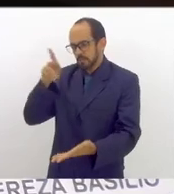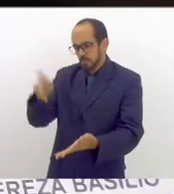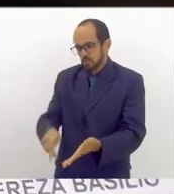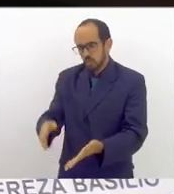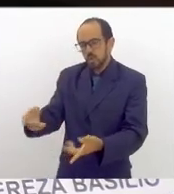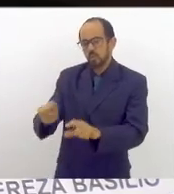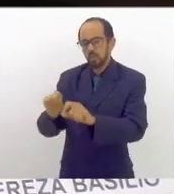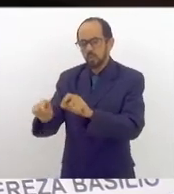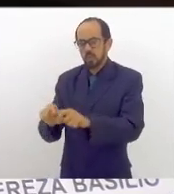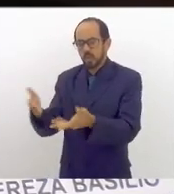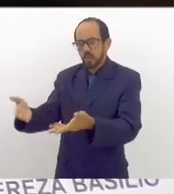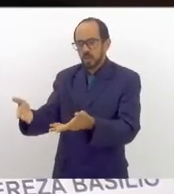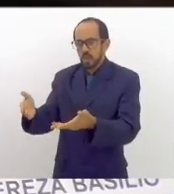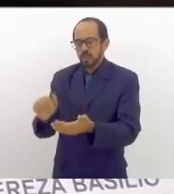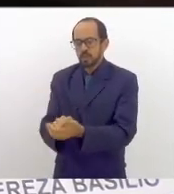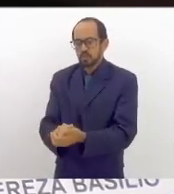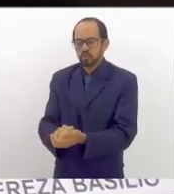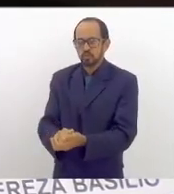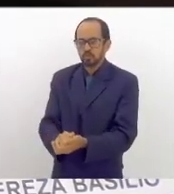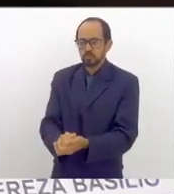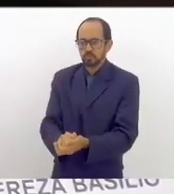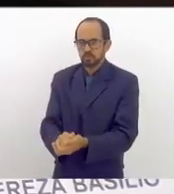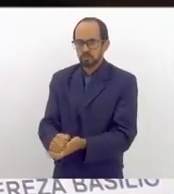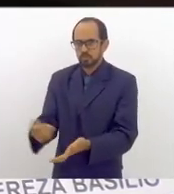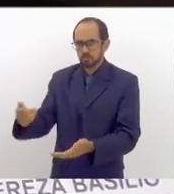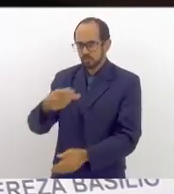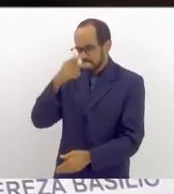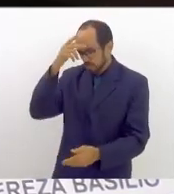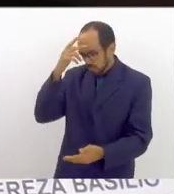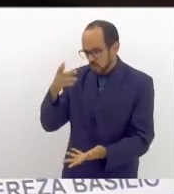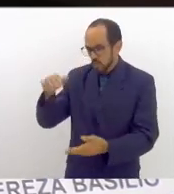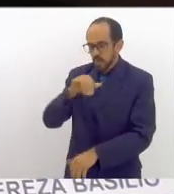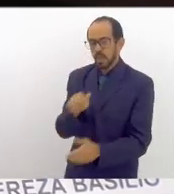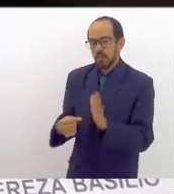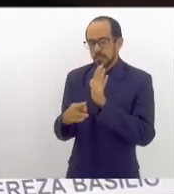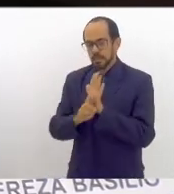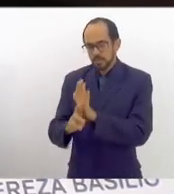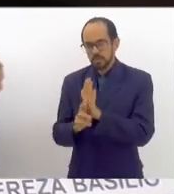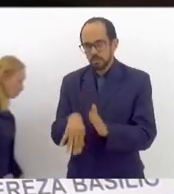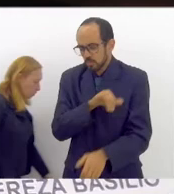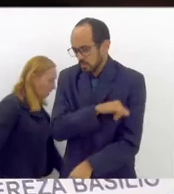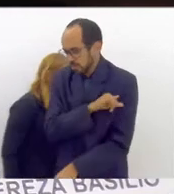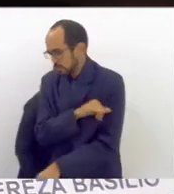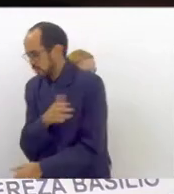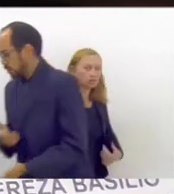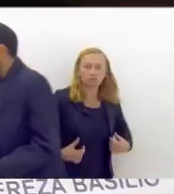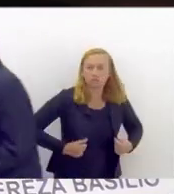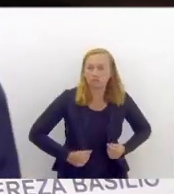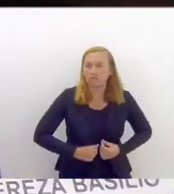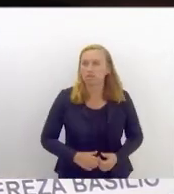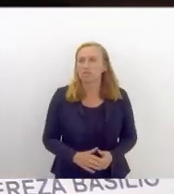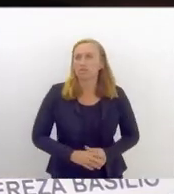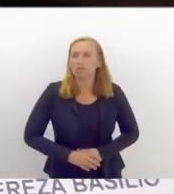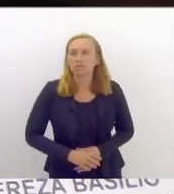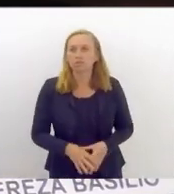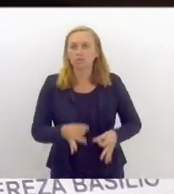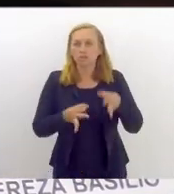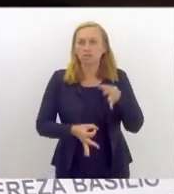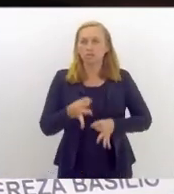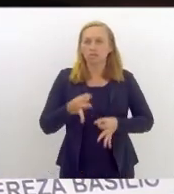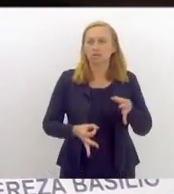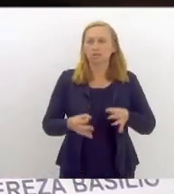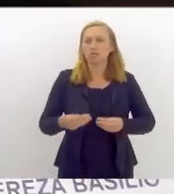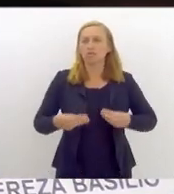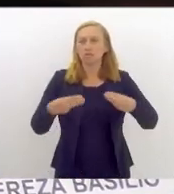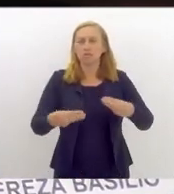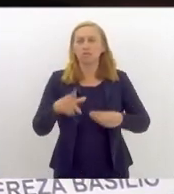de um grande magistrado que representa o Rio de Janeiro no Conselho Nacional de Justiça Ministro Luiz Felipe